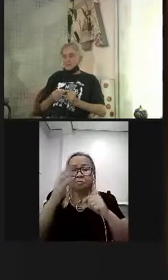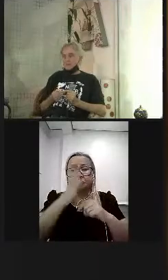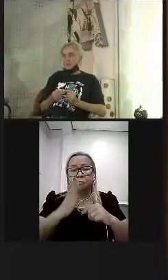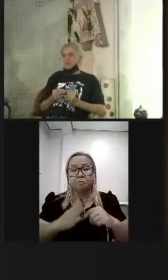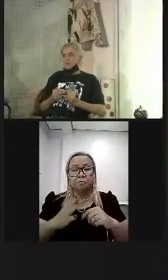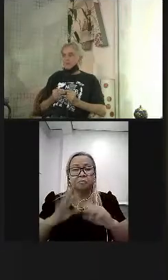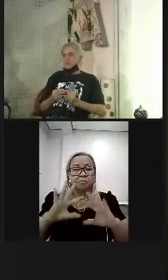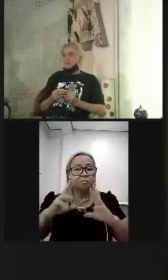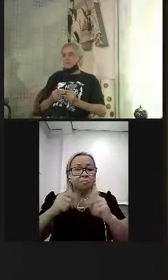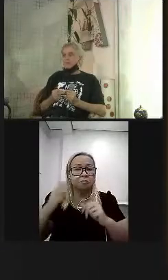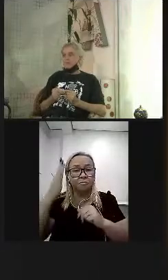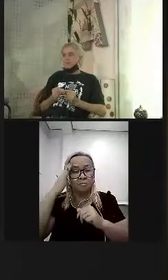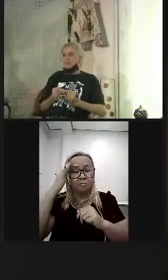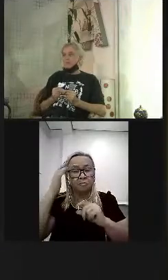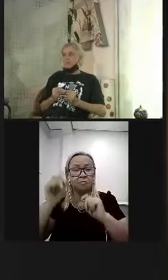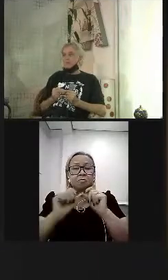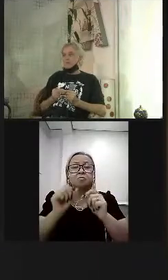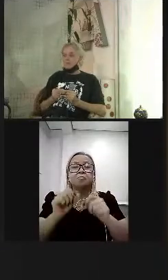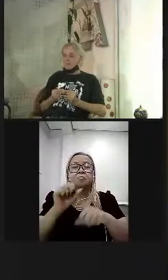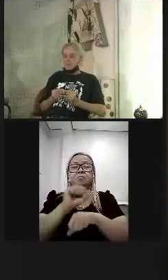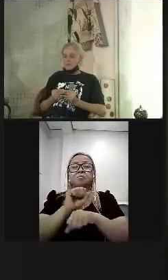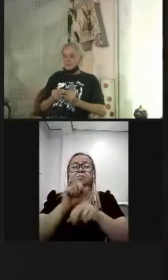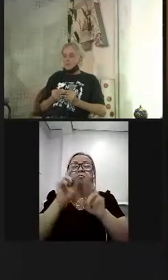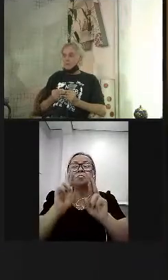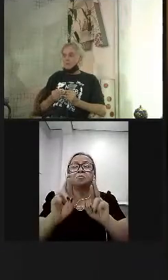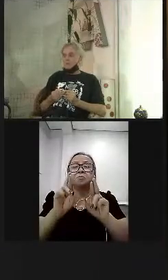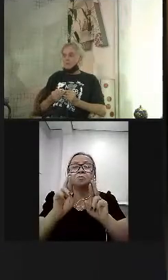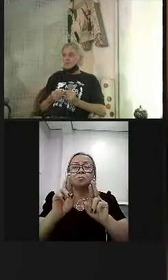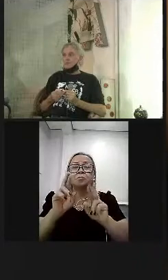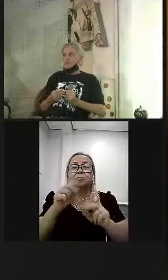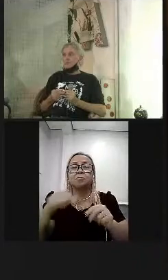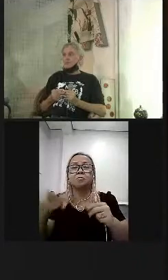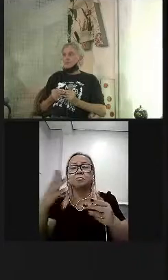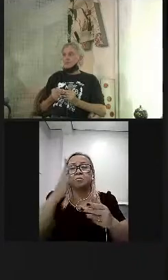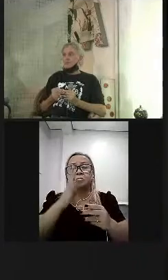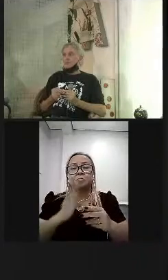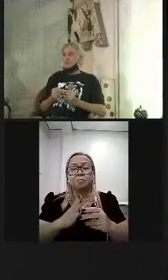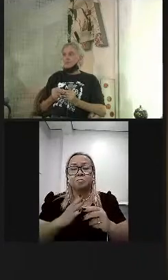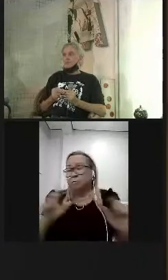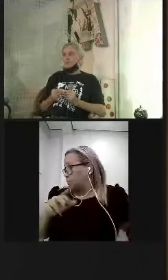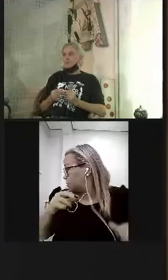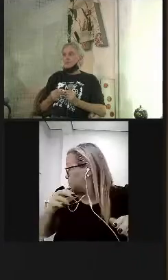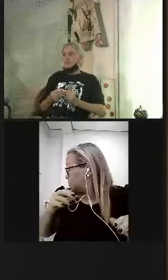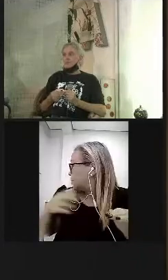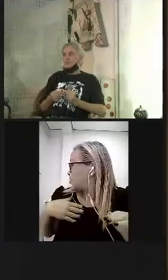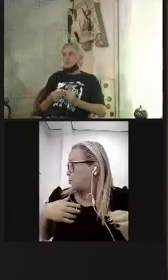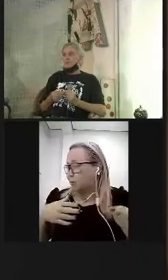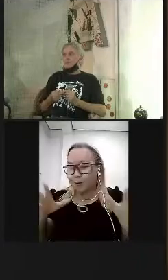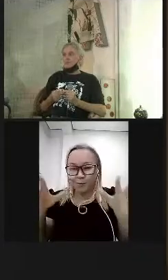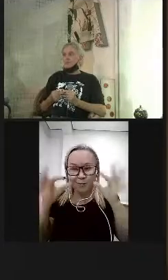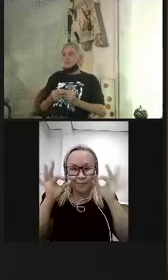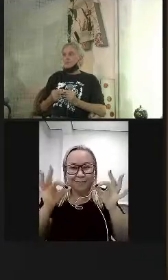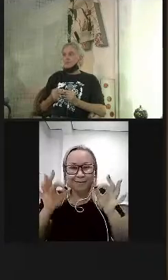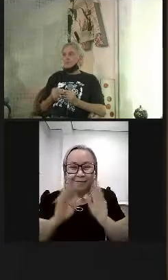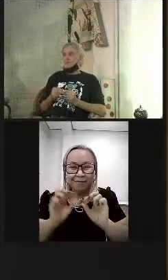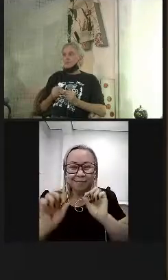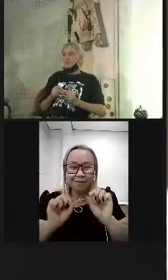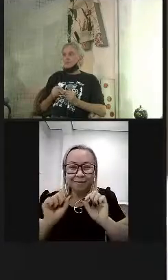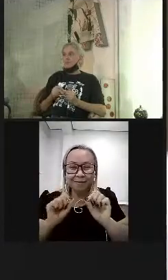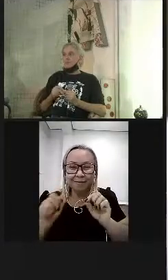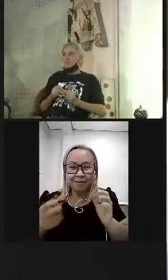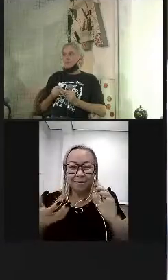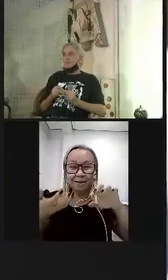pode esperar. E aí, tem também uma observação. Eu podia ter colocado buraco para jogar congressistas